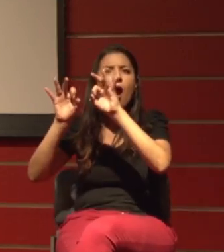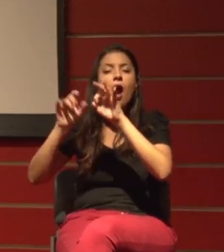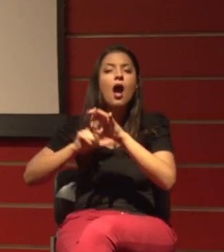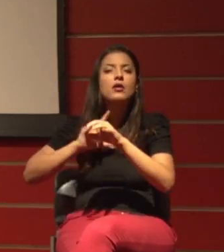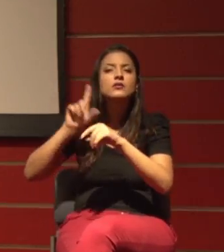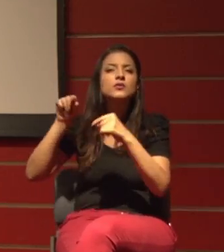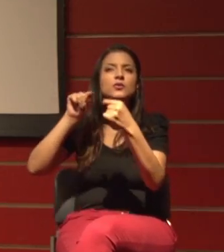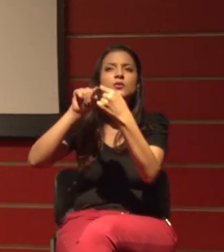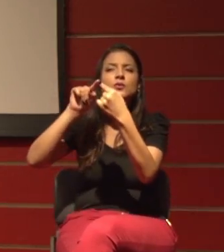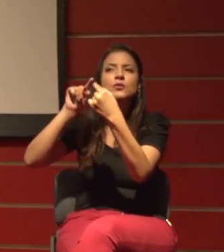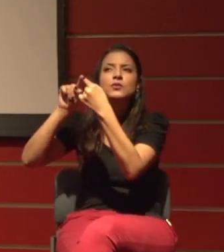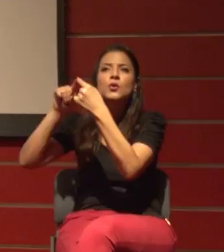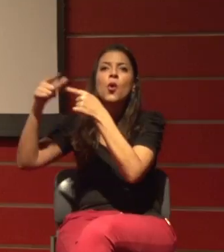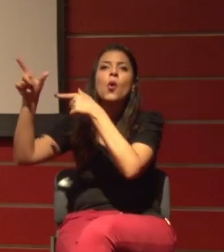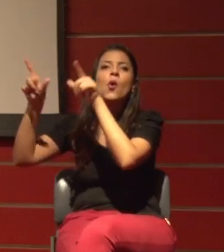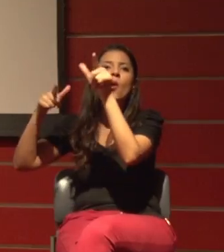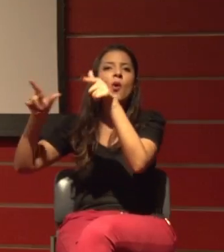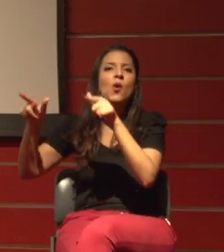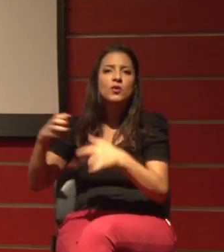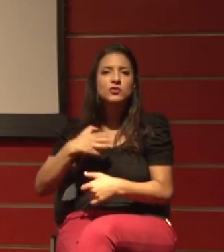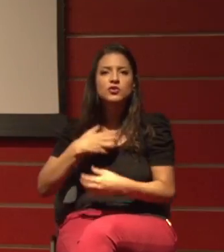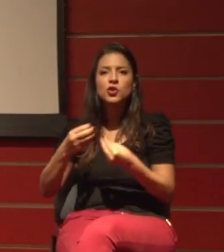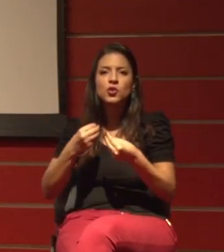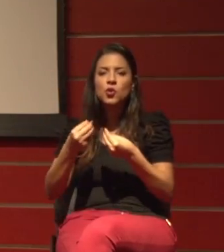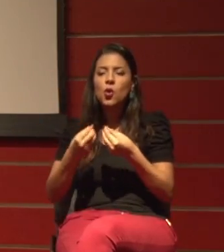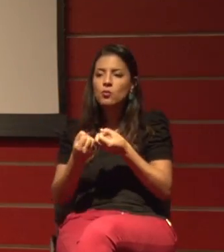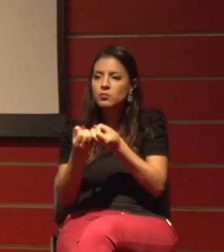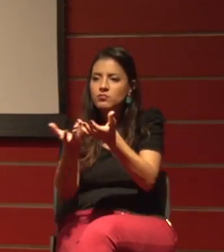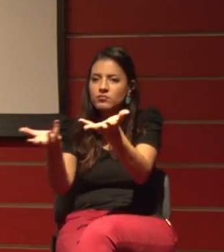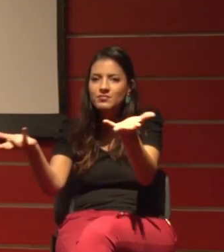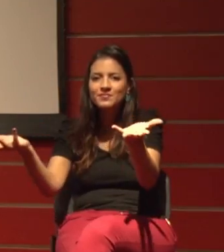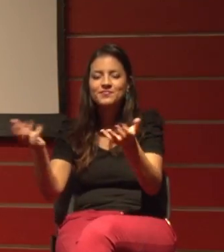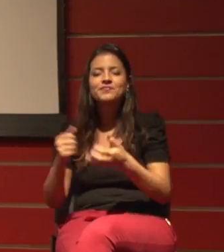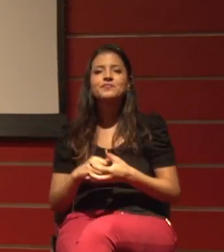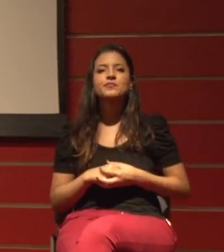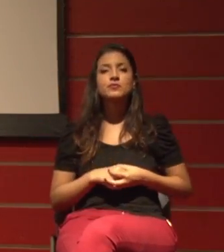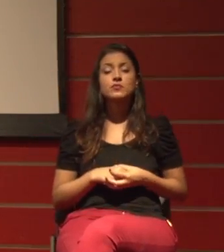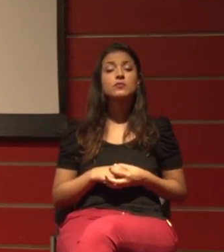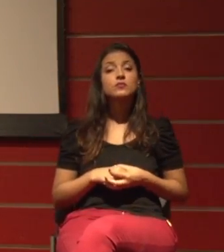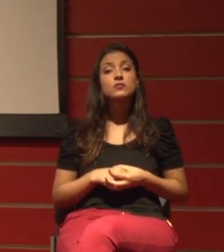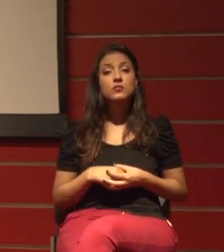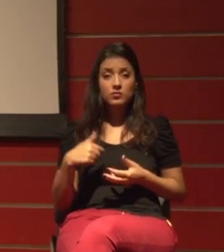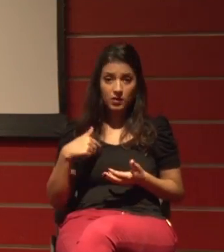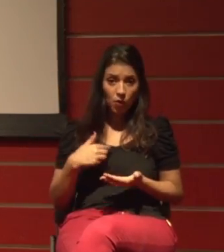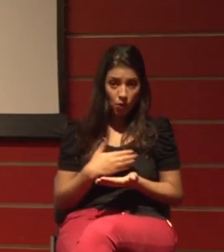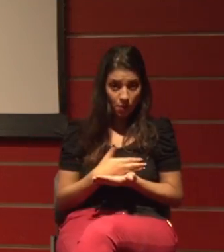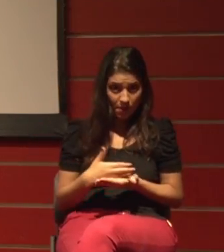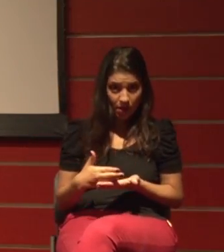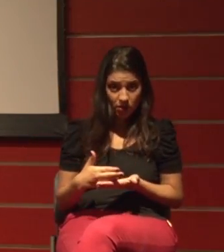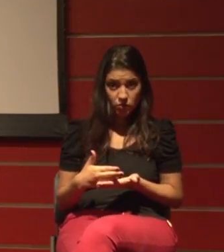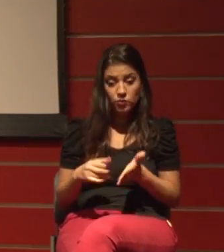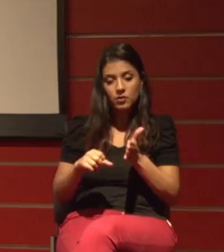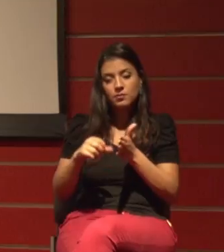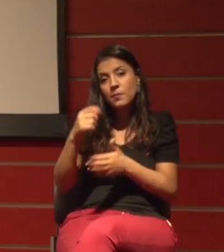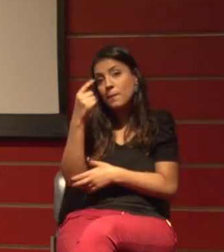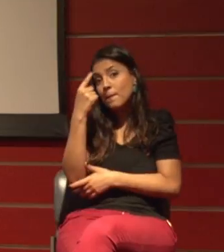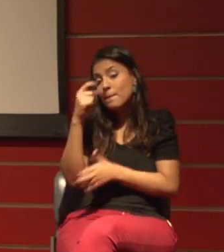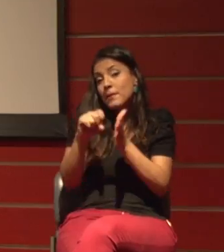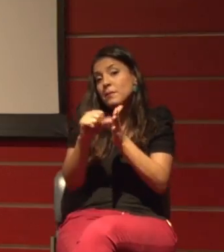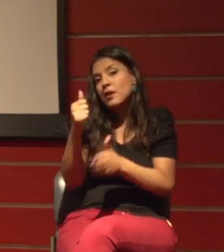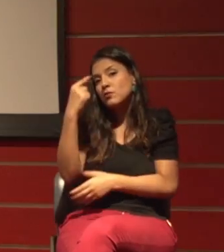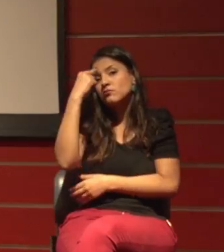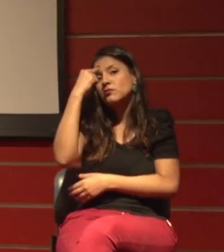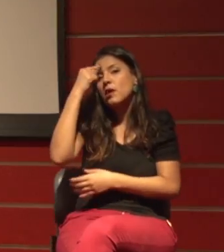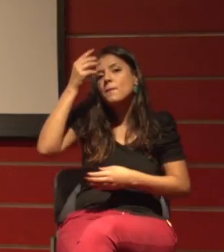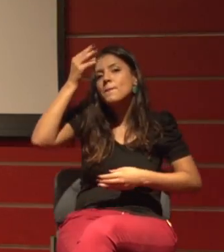de recepção né Eh eu eu começo criando através de personagem o que eu gosto é de personagem né